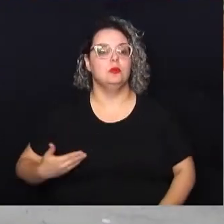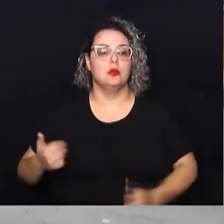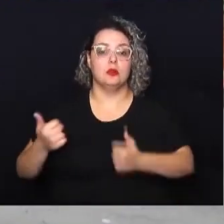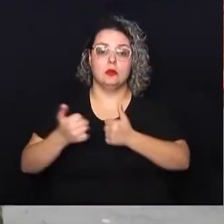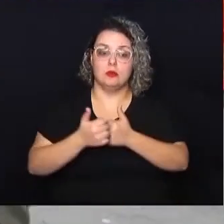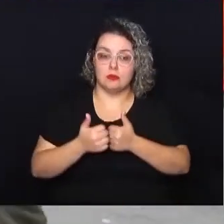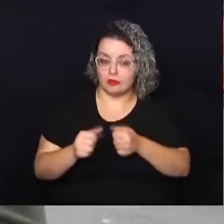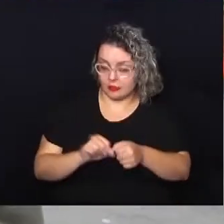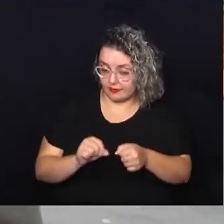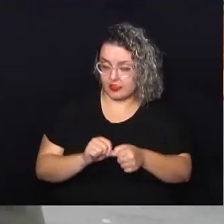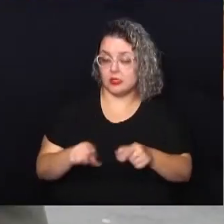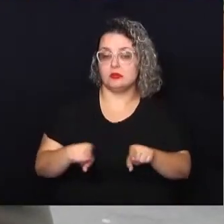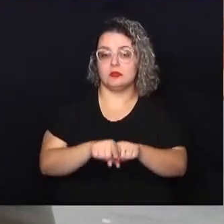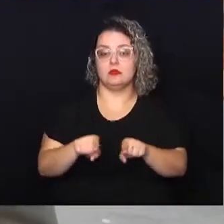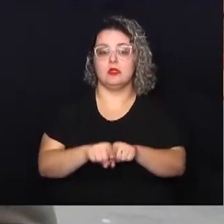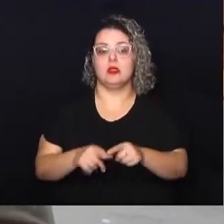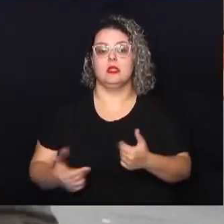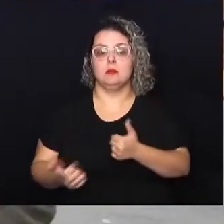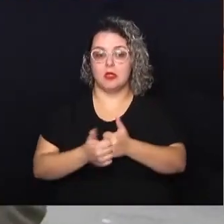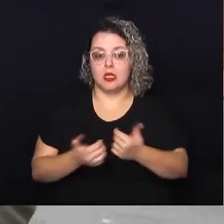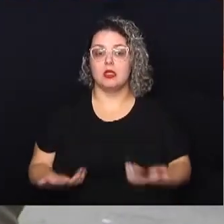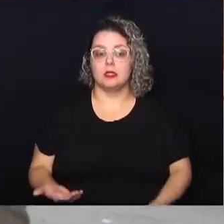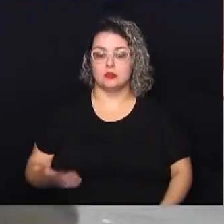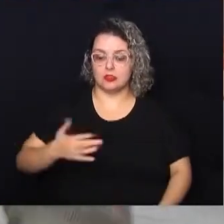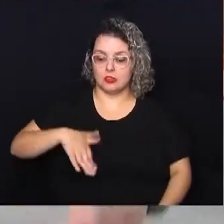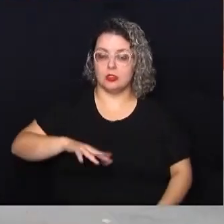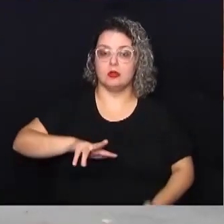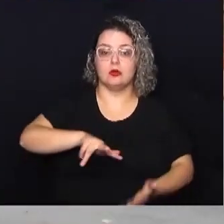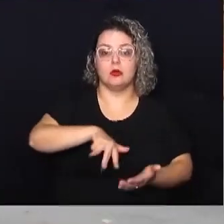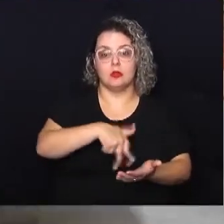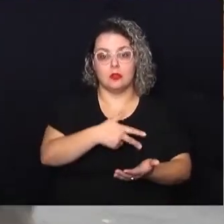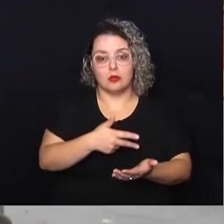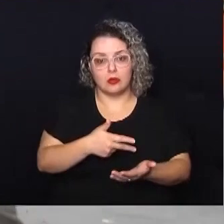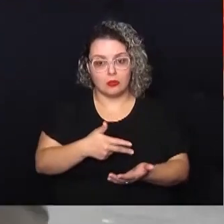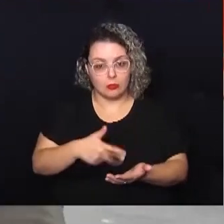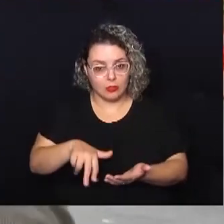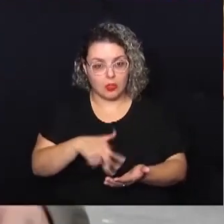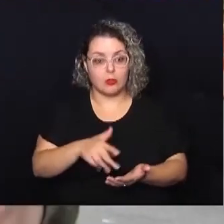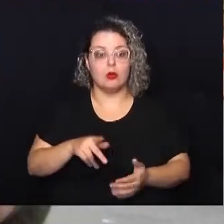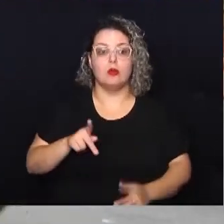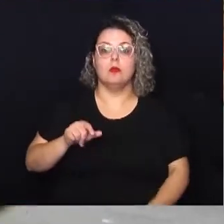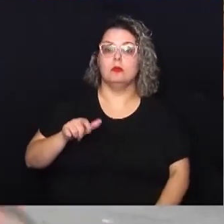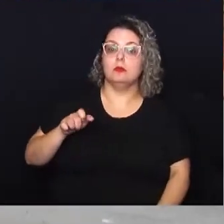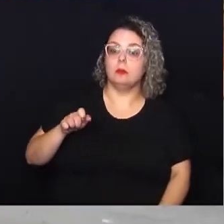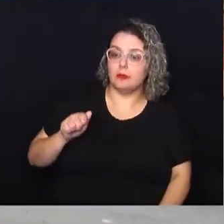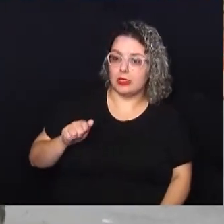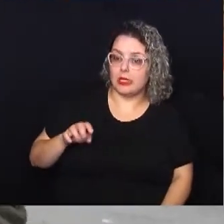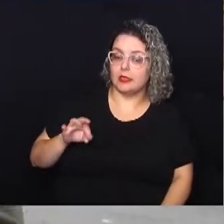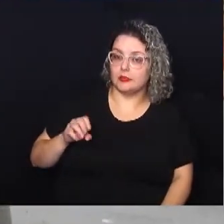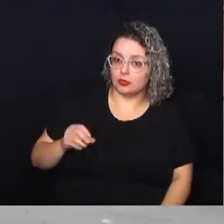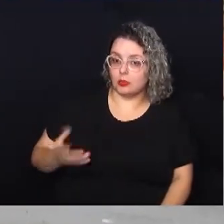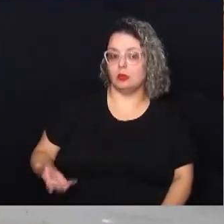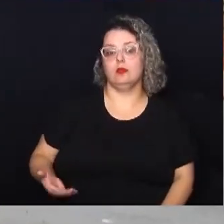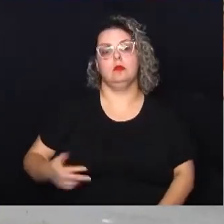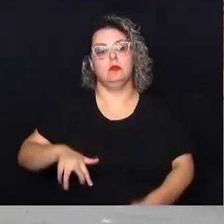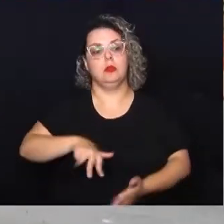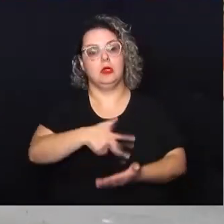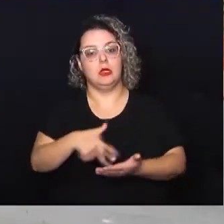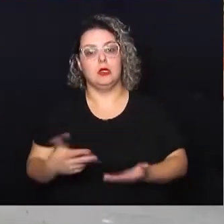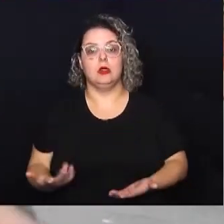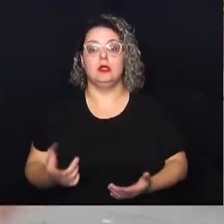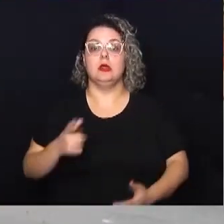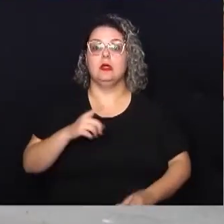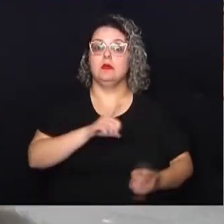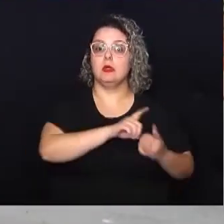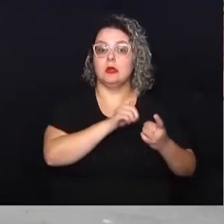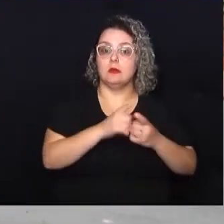feito, e nós também teremos um espaço de área para dança embaixo, um platô para dança, um atendimento de uma ONG que nós temos